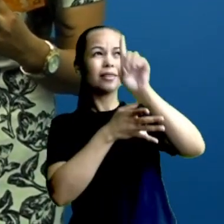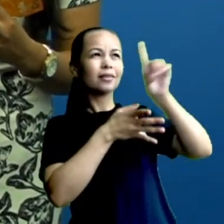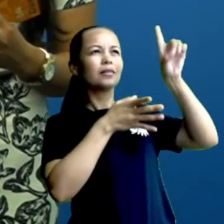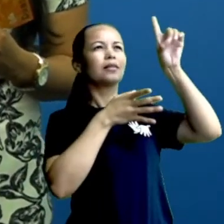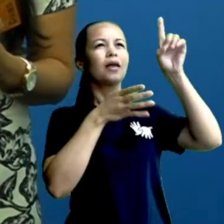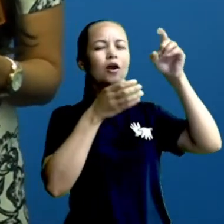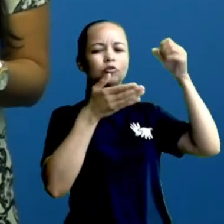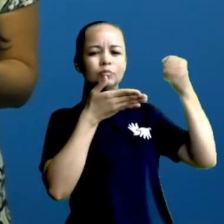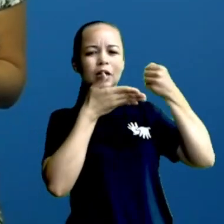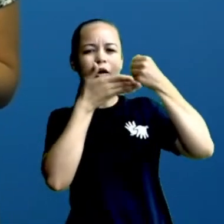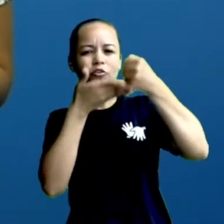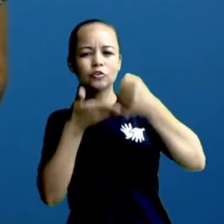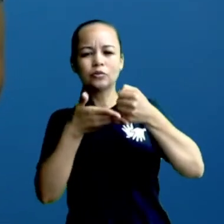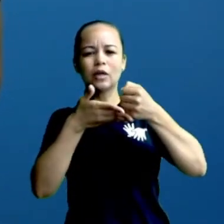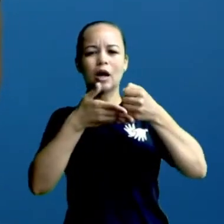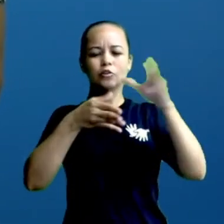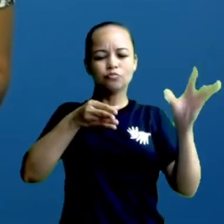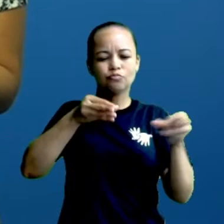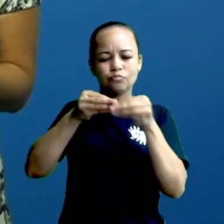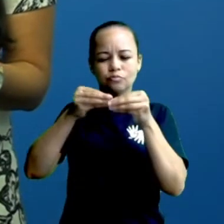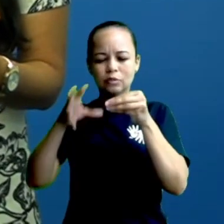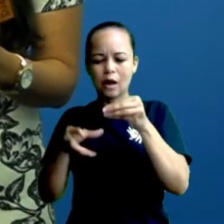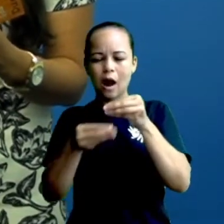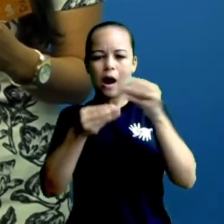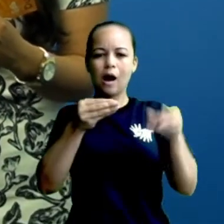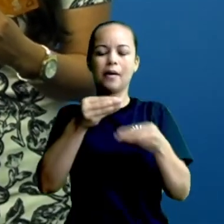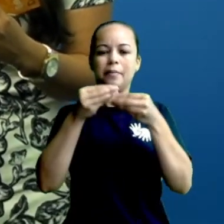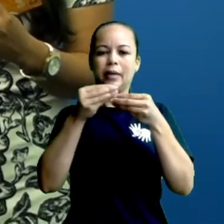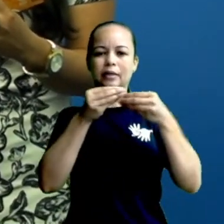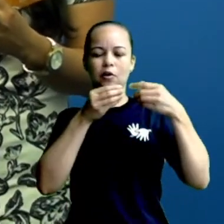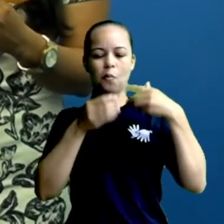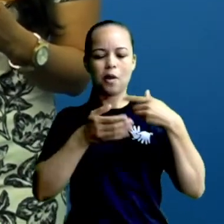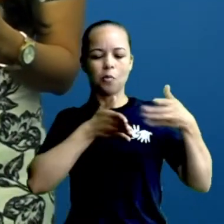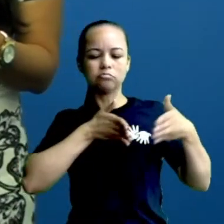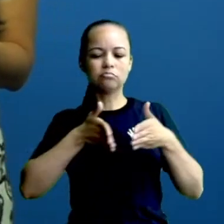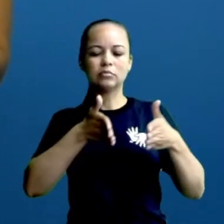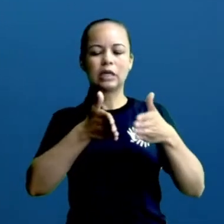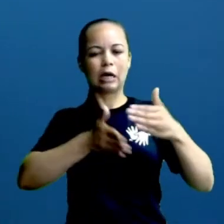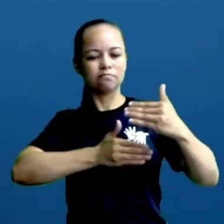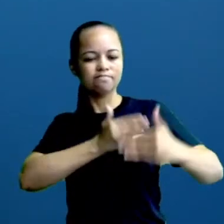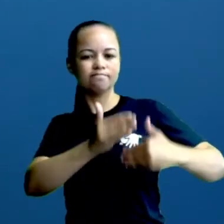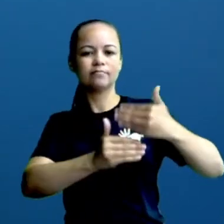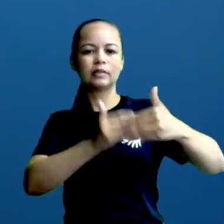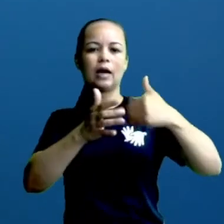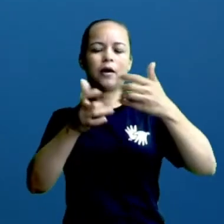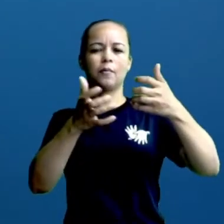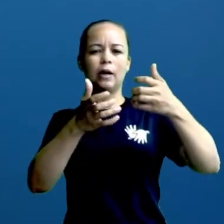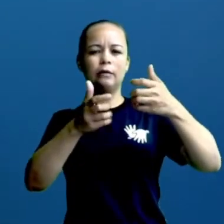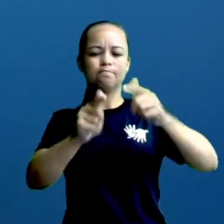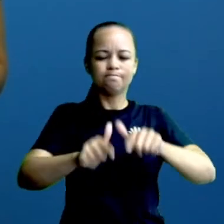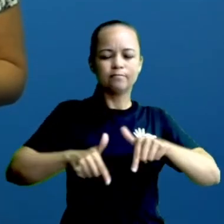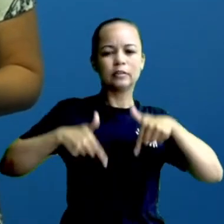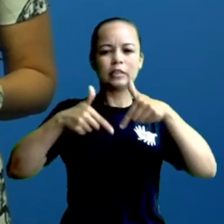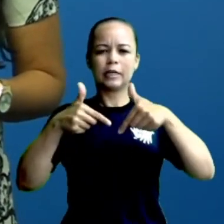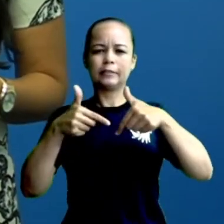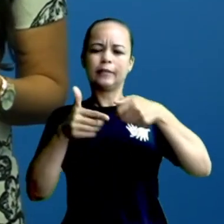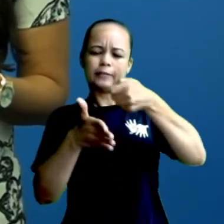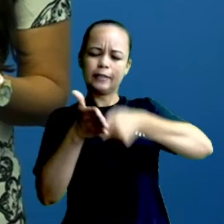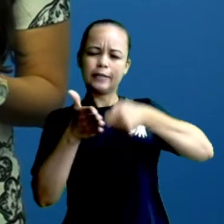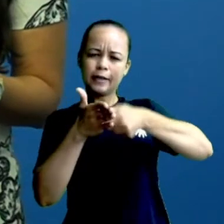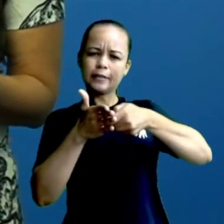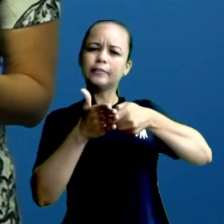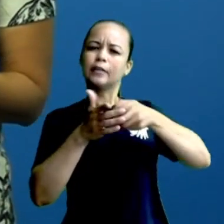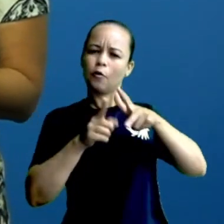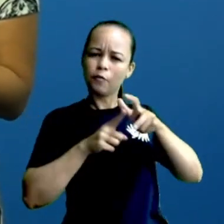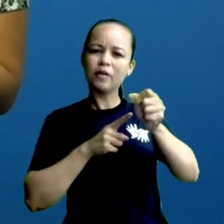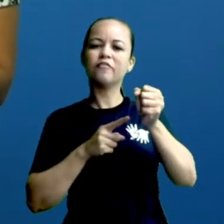história, juntando cada pedaço para que minha trajetória intercale entre luta, dedicação e